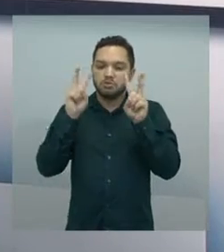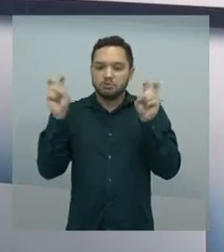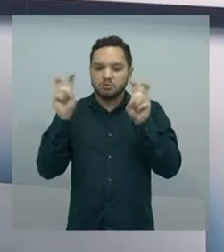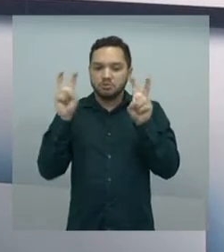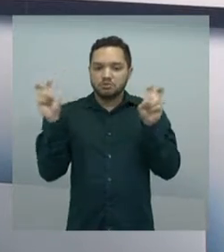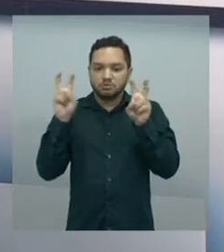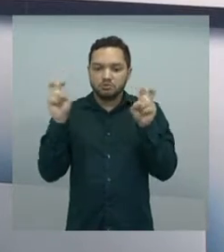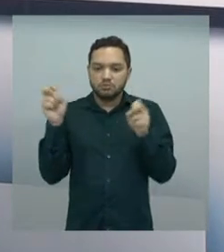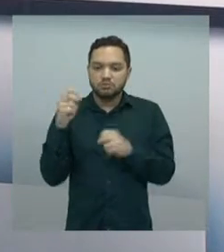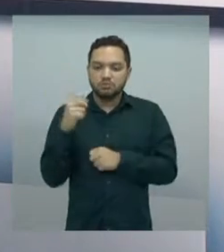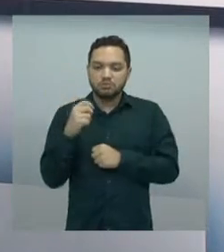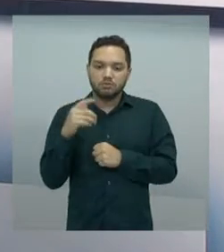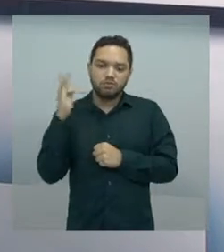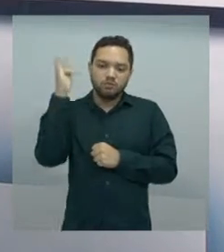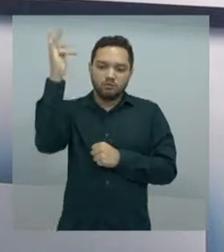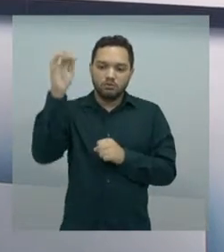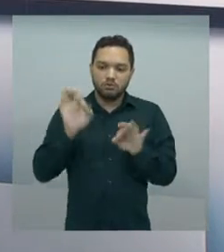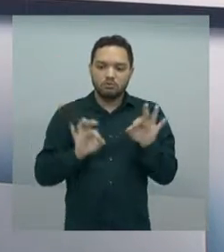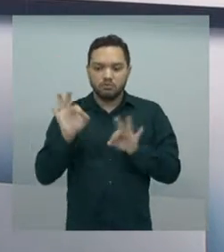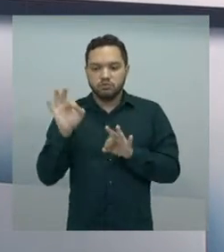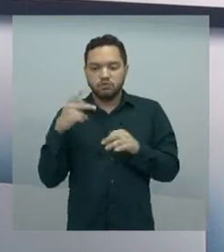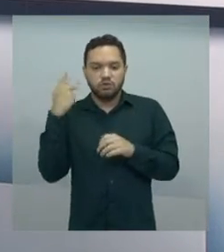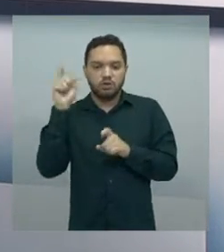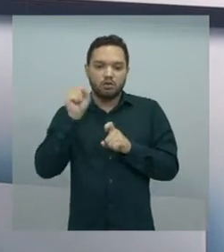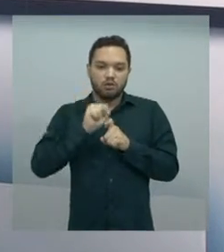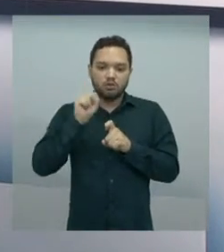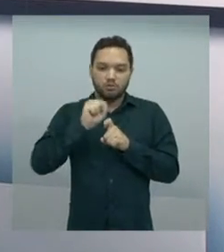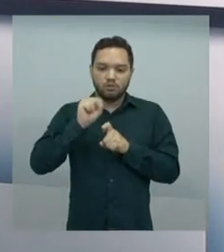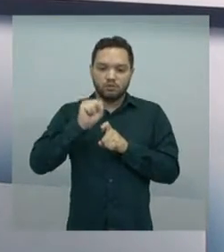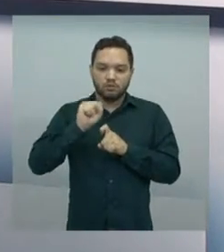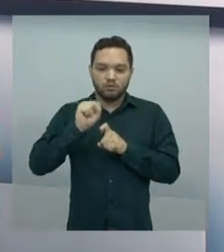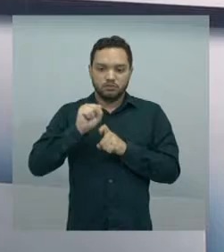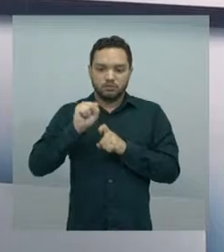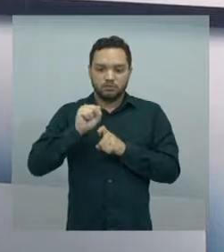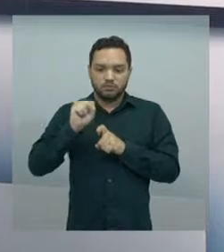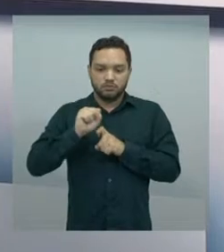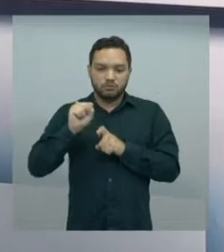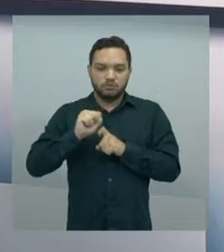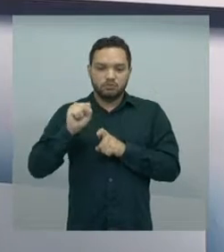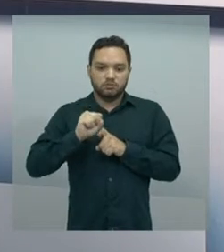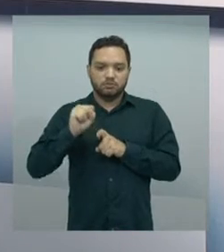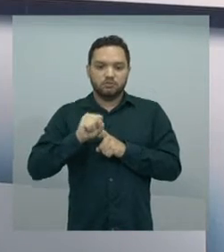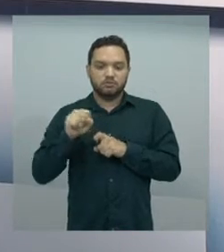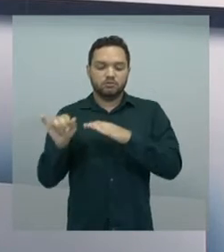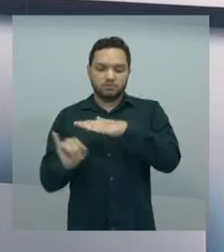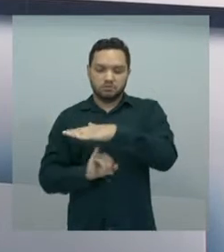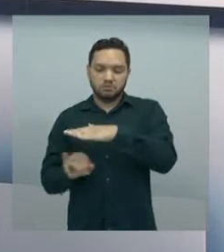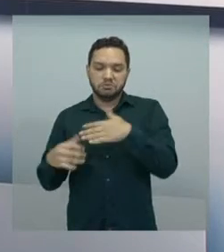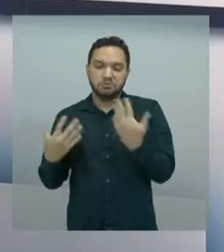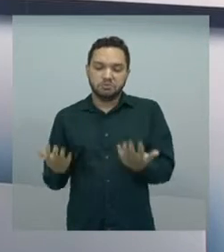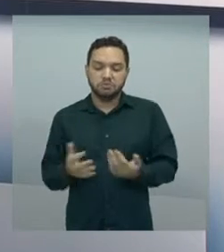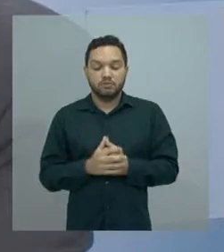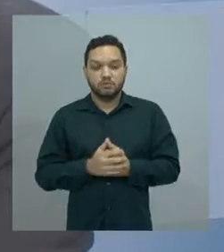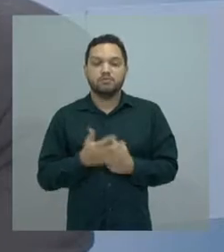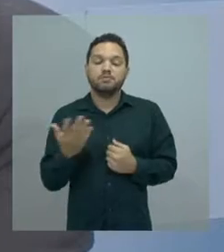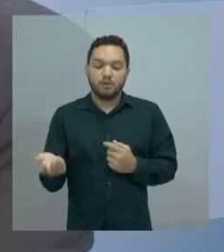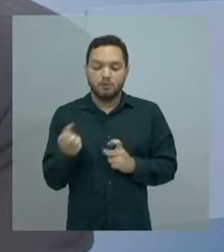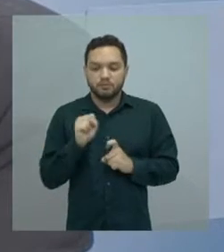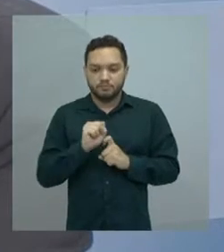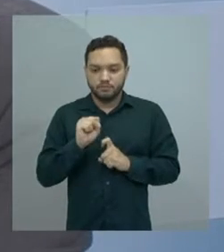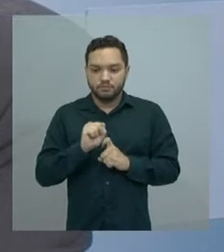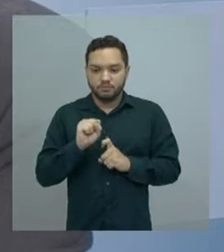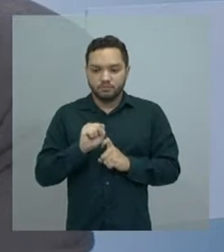tem de pensamento futuro do presidente Sarto em relação à do Instituto? O presidente